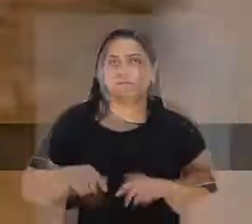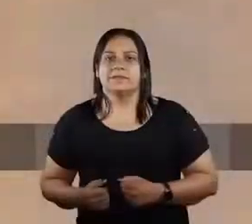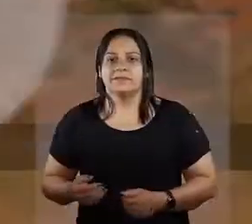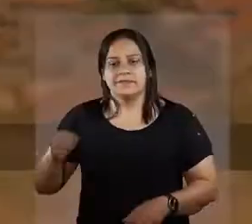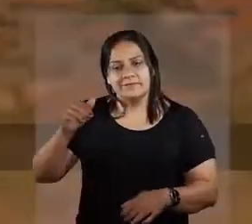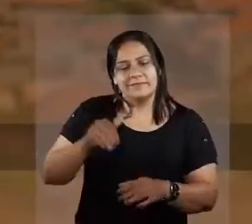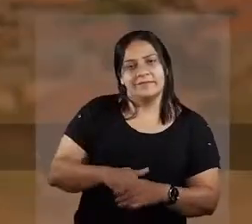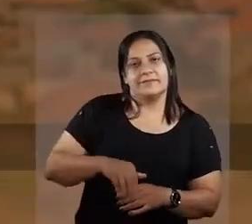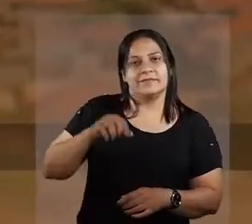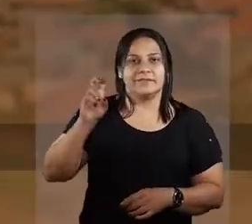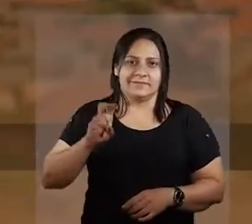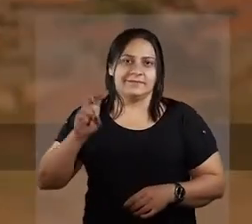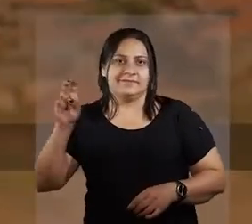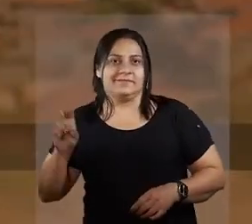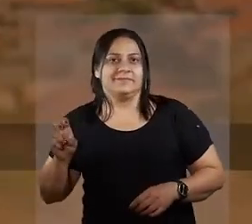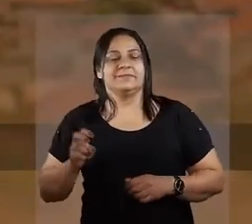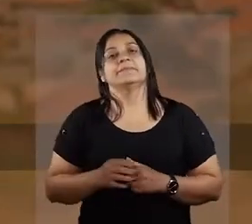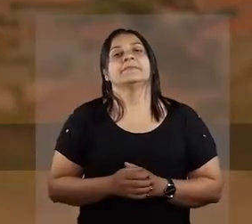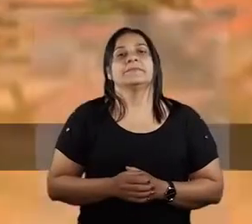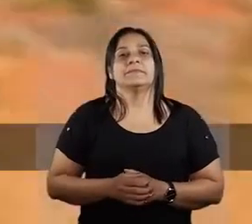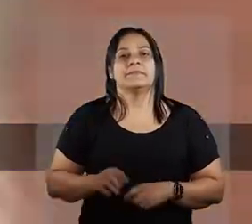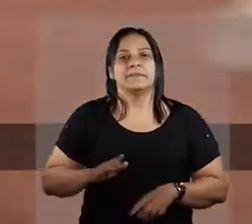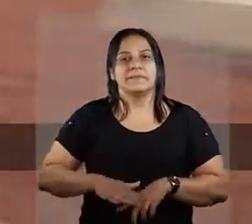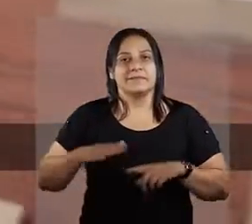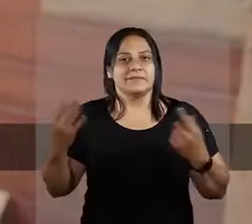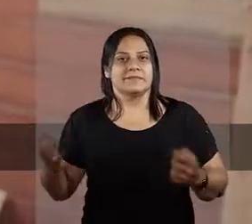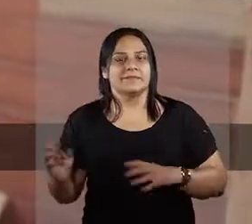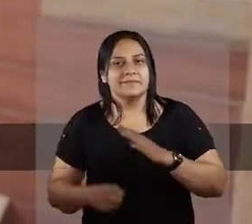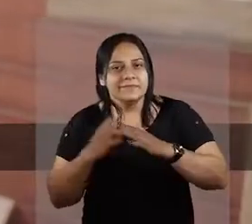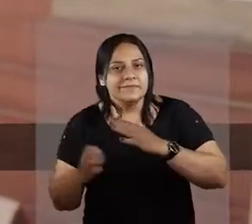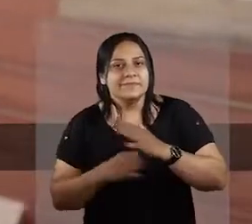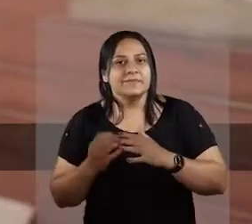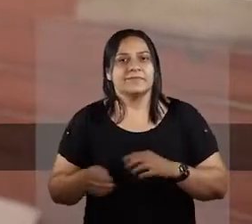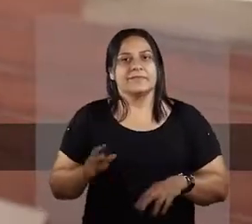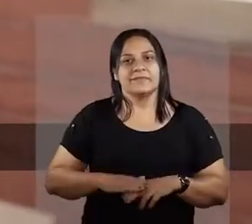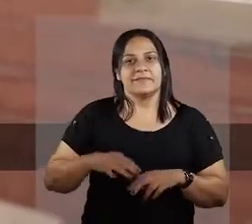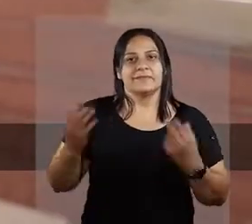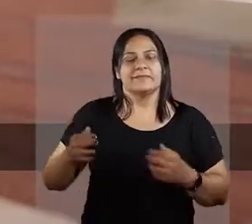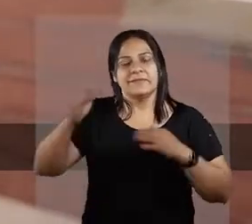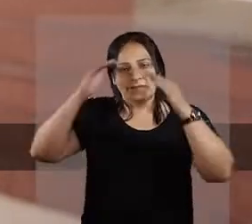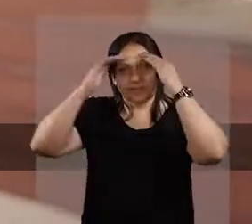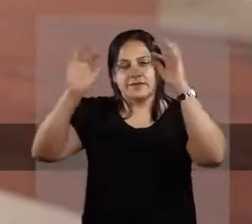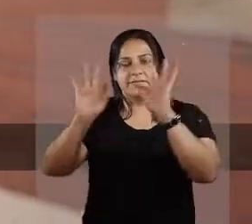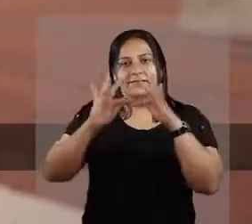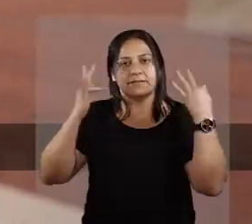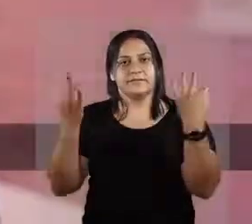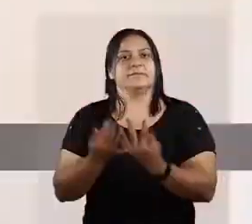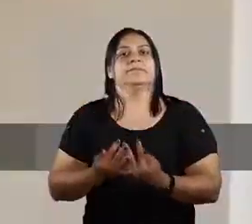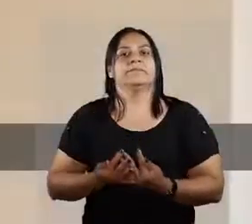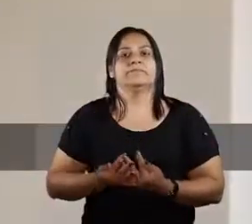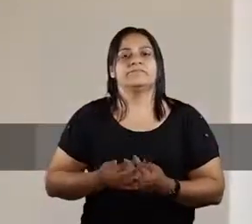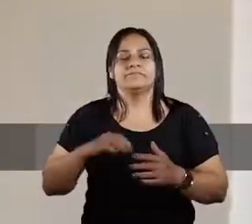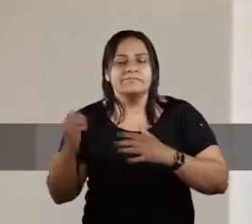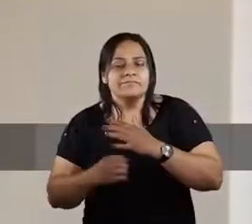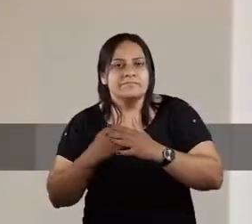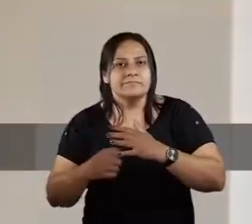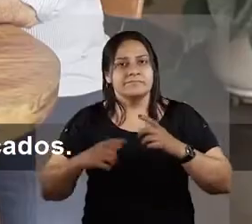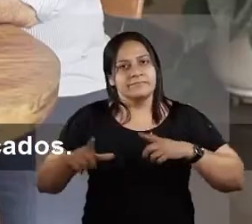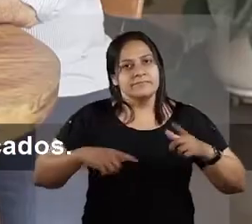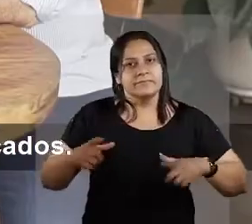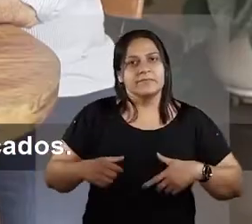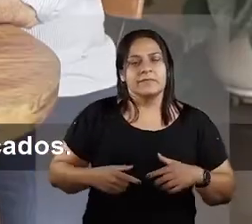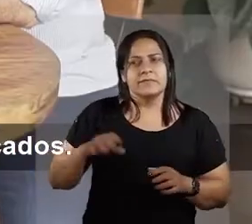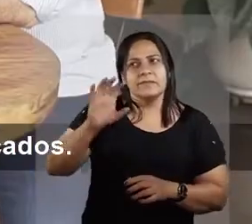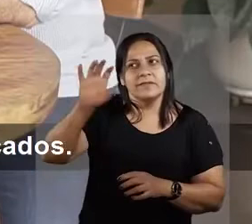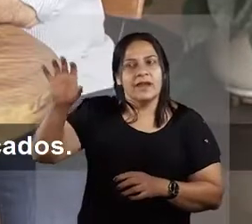rua. Vote 55. Mais empregos, mais respeito à família. Para gerar emprego,